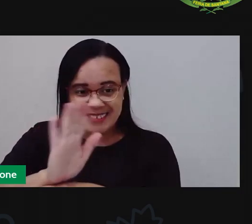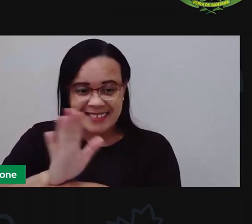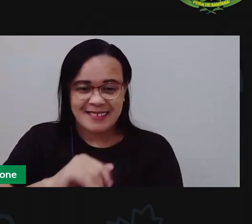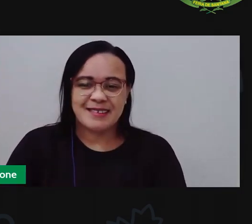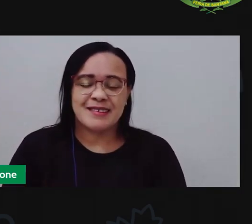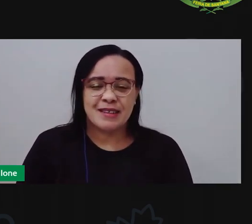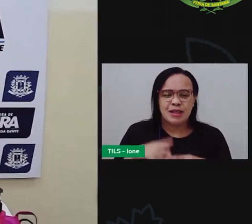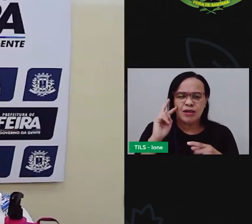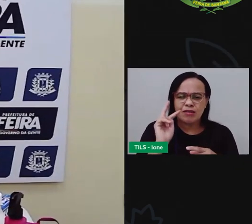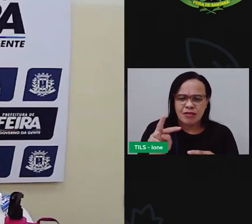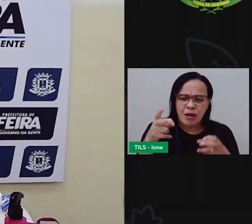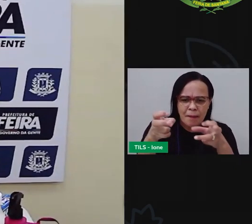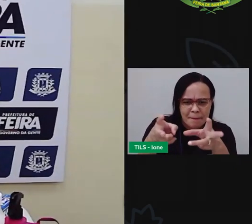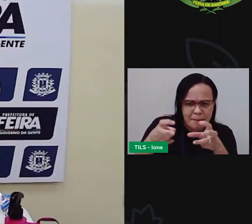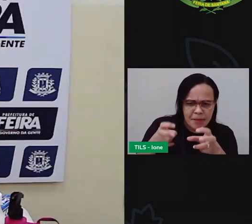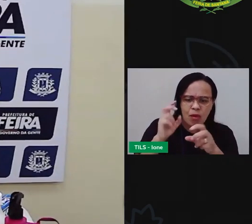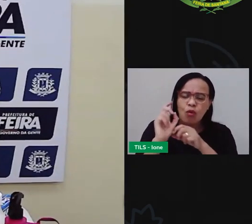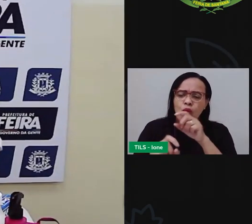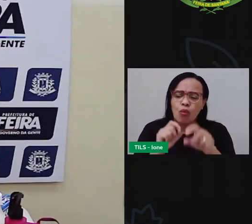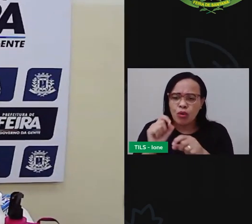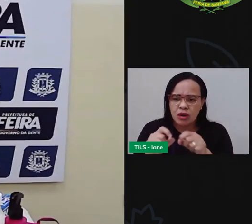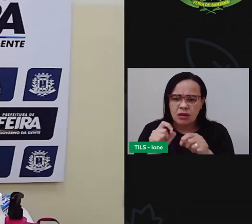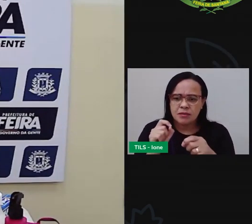Vocês perceberam que